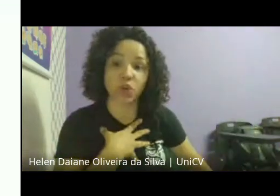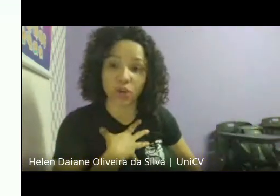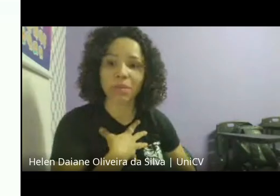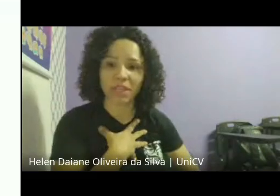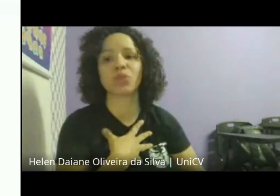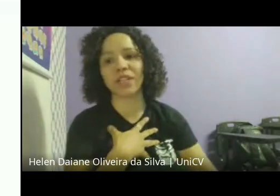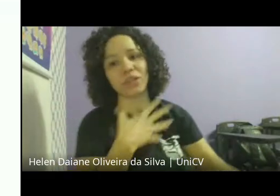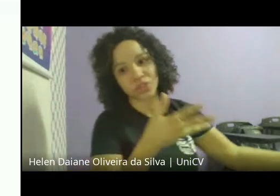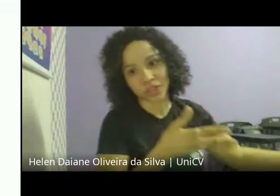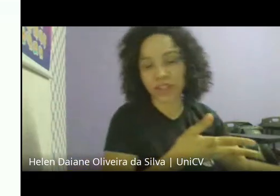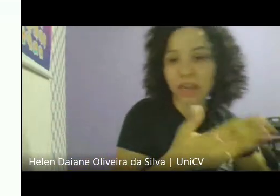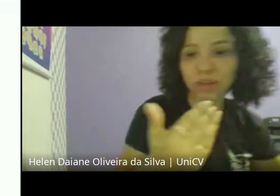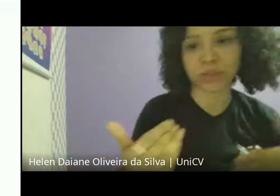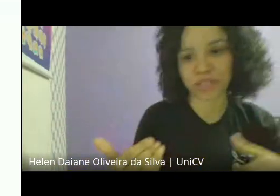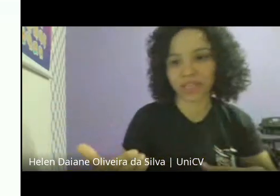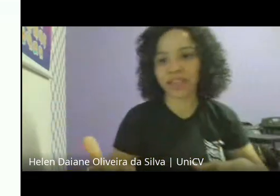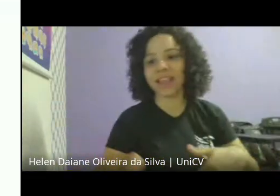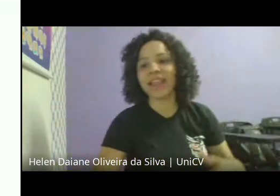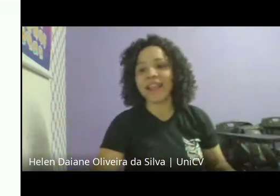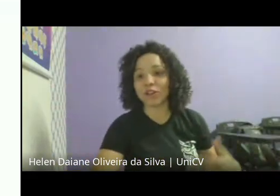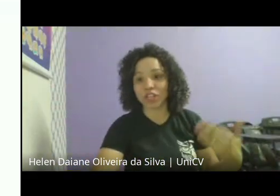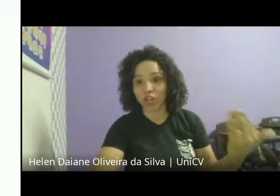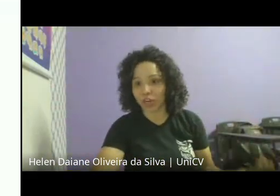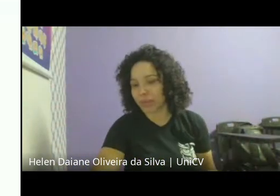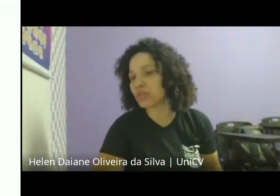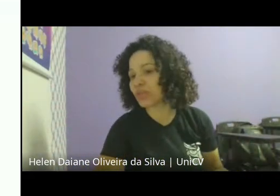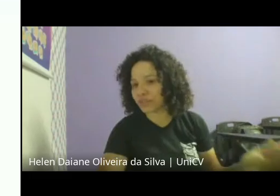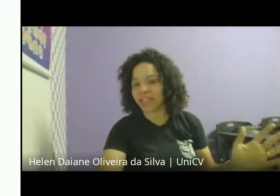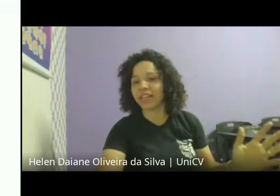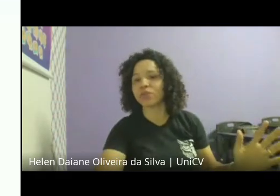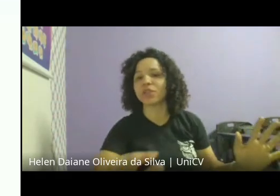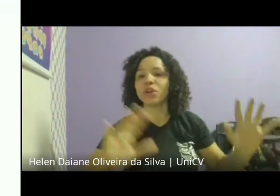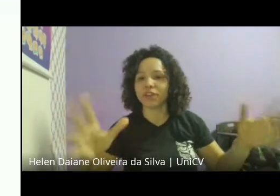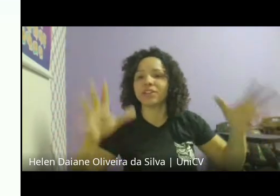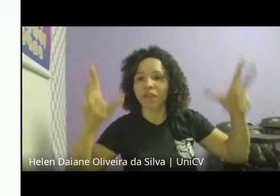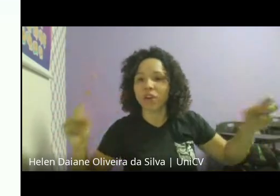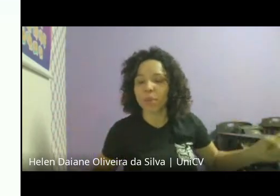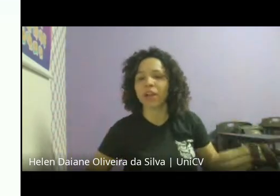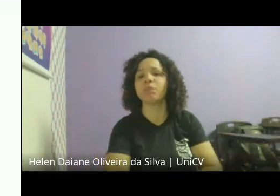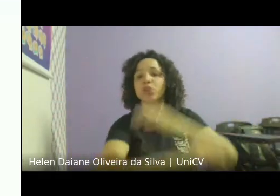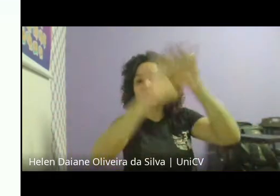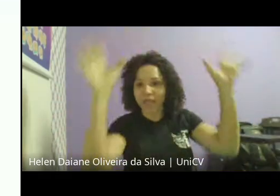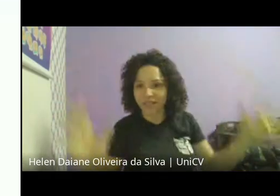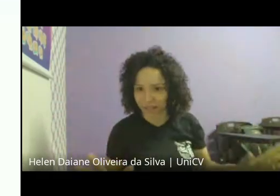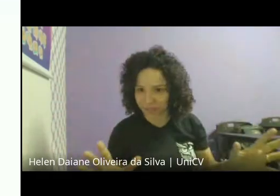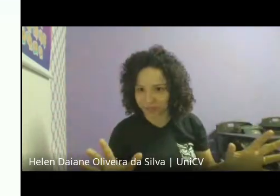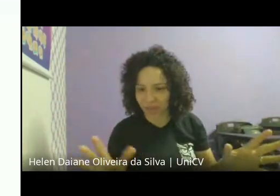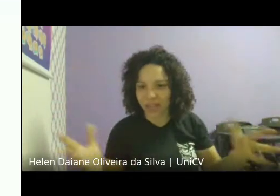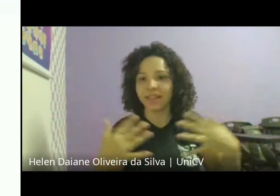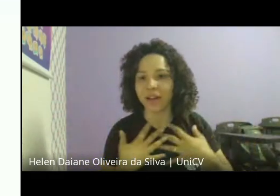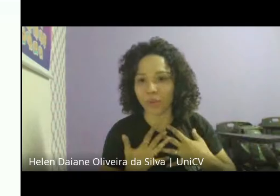porque chegou na minha surda, ele é do Distrito Federal, nós estamos aqui, então já chegou na minha surda a fake news que o governo estava cobrando um imposto